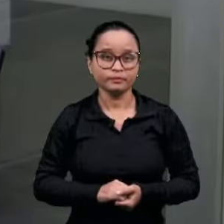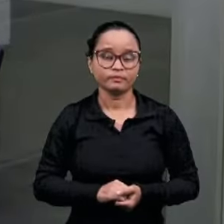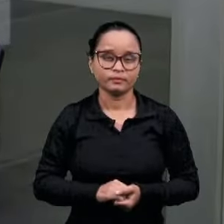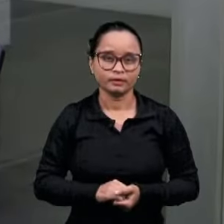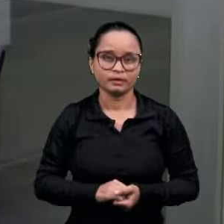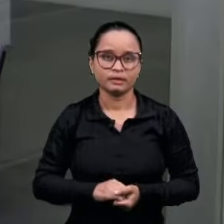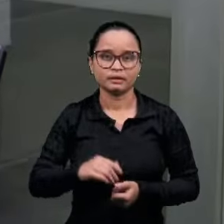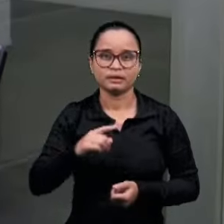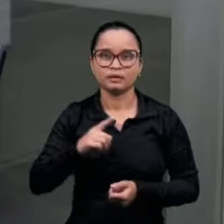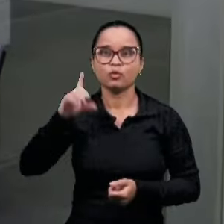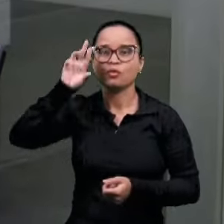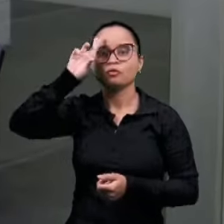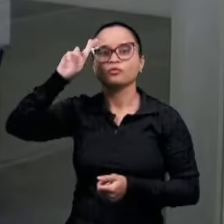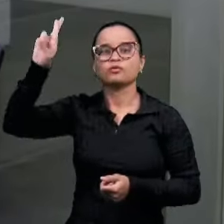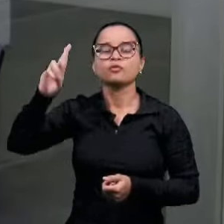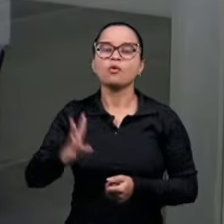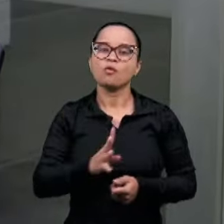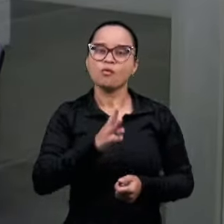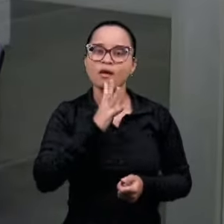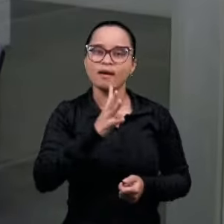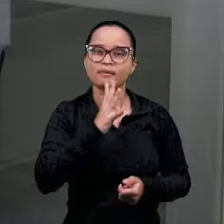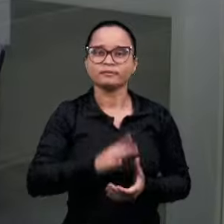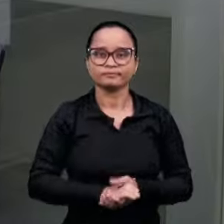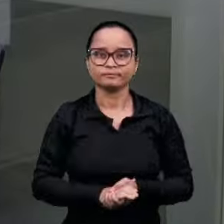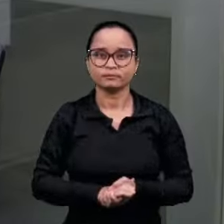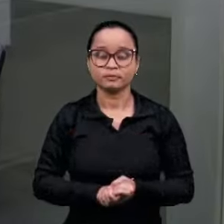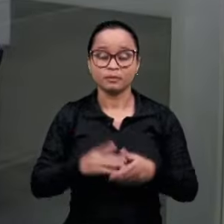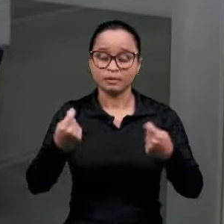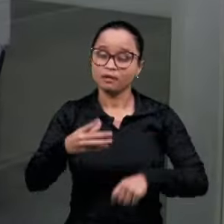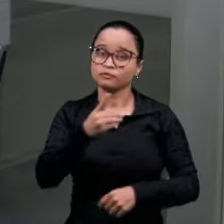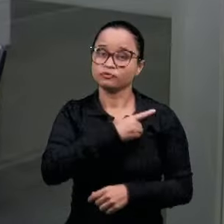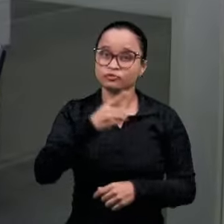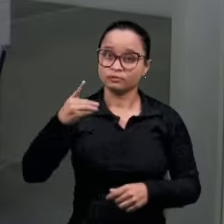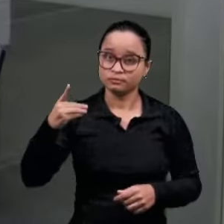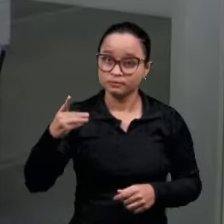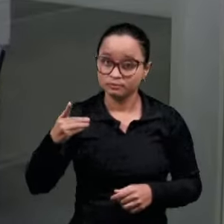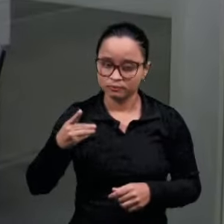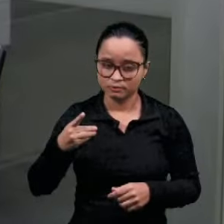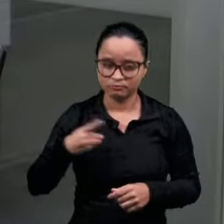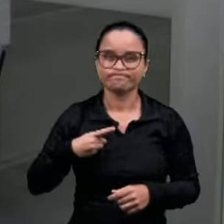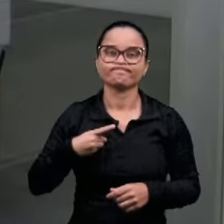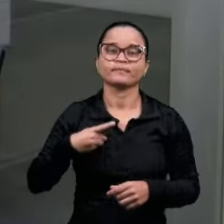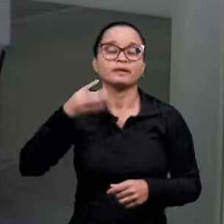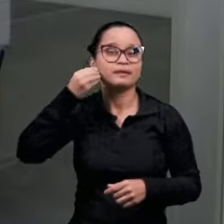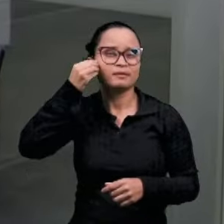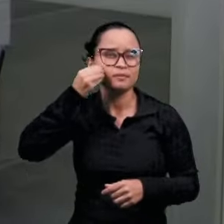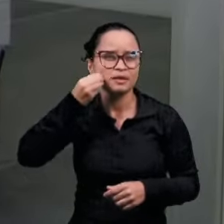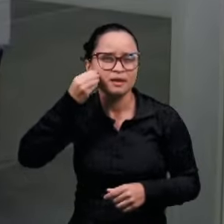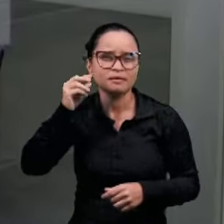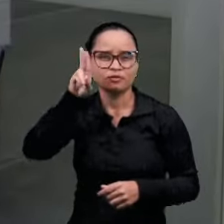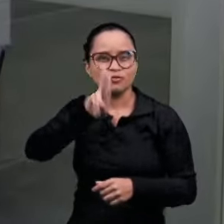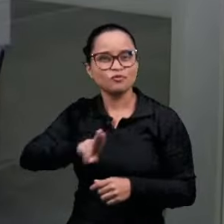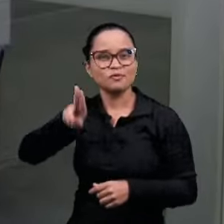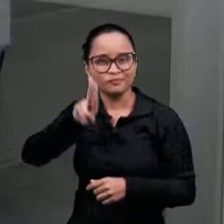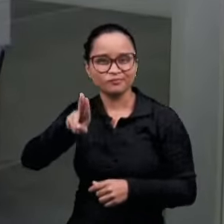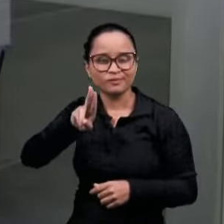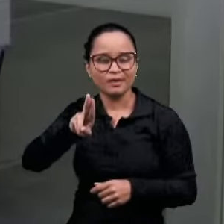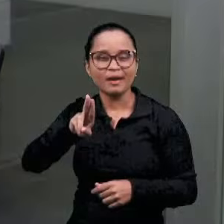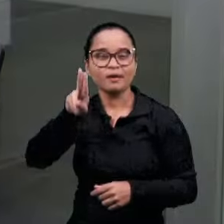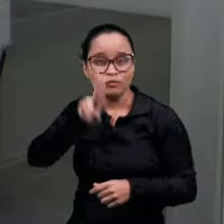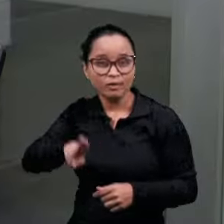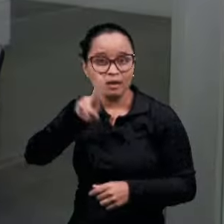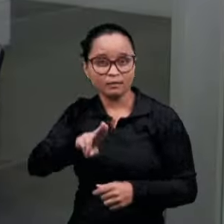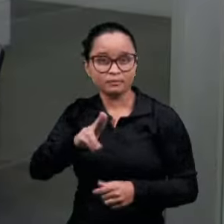a onisciência do Senhor, do diaconato, não do título, mas da experiência, do ser usado. Isso é instrumentalidade.